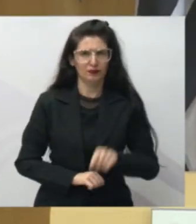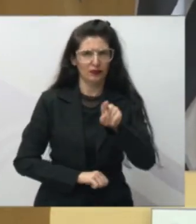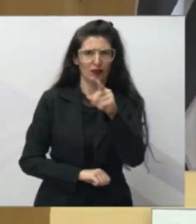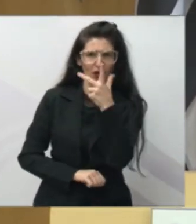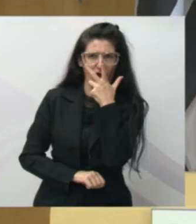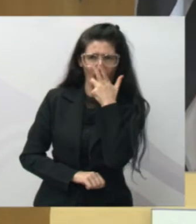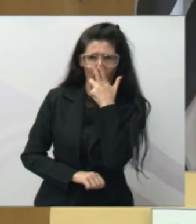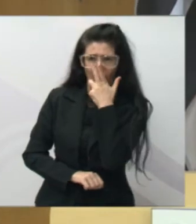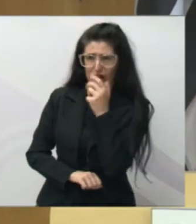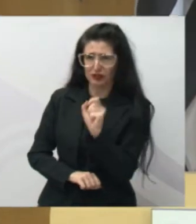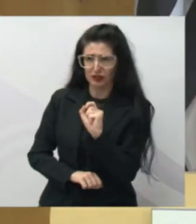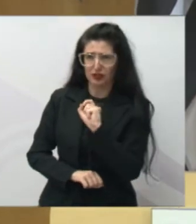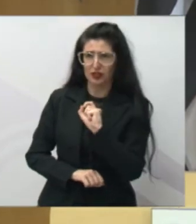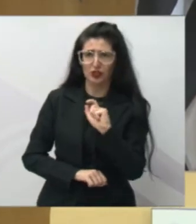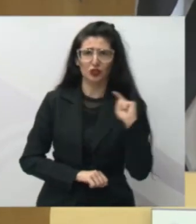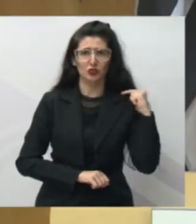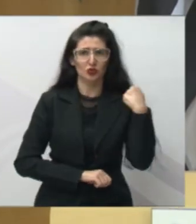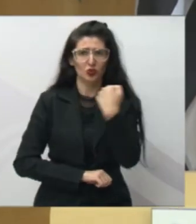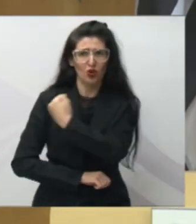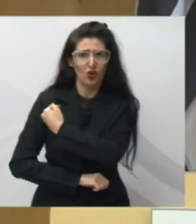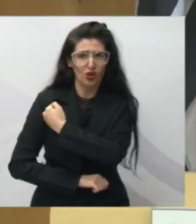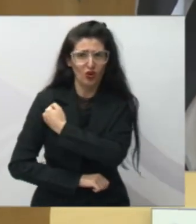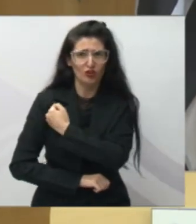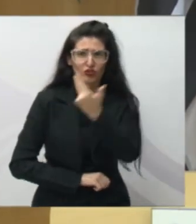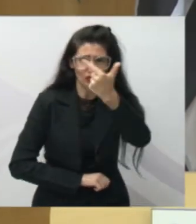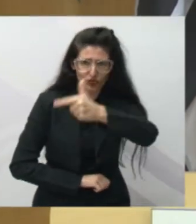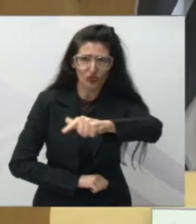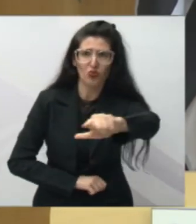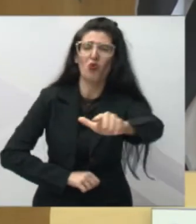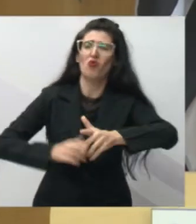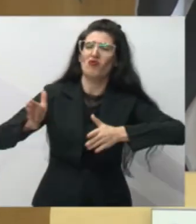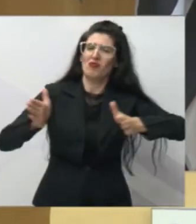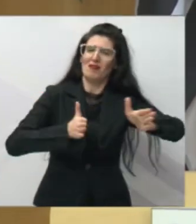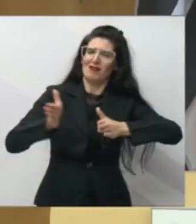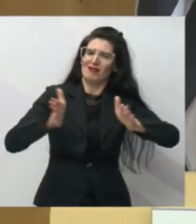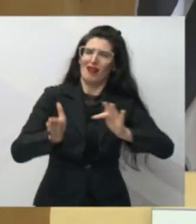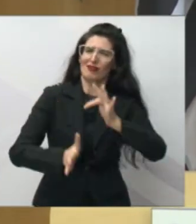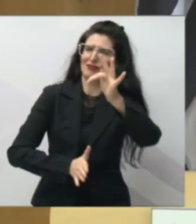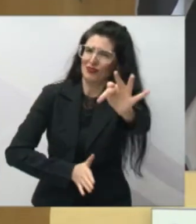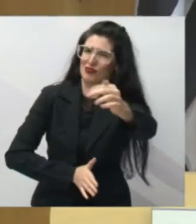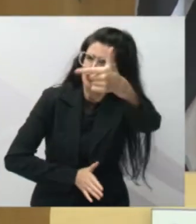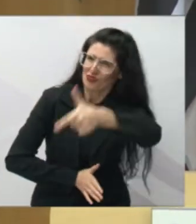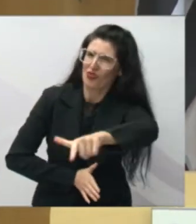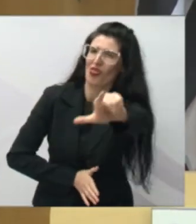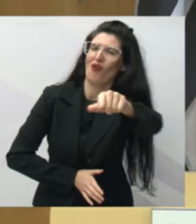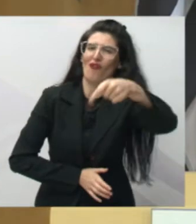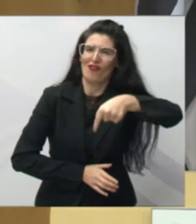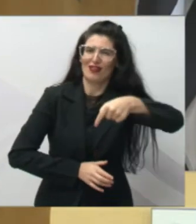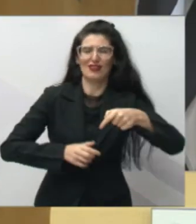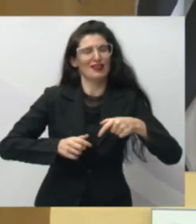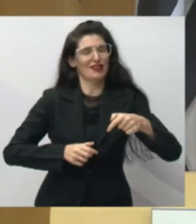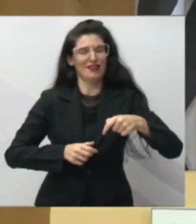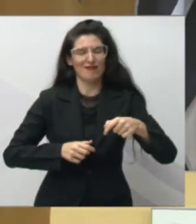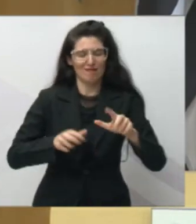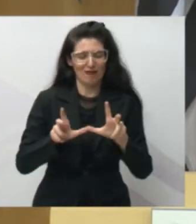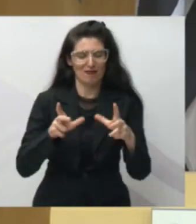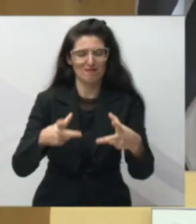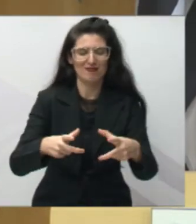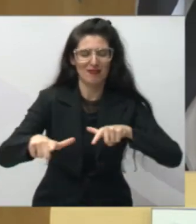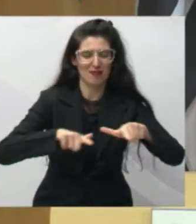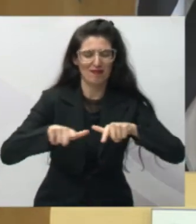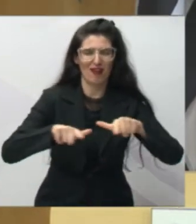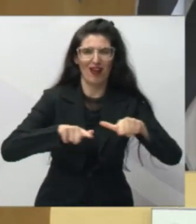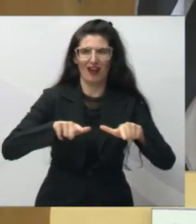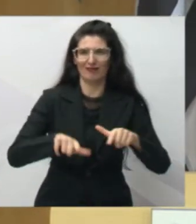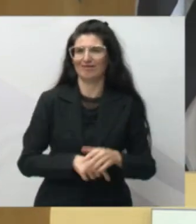nós todos vamos ser eleitos, é brincadeira, não existe isso. Não existe isso,